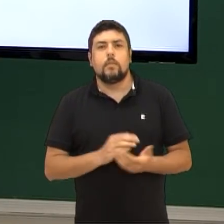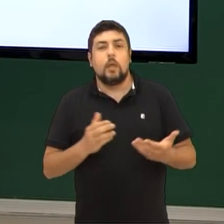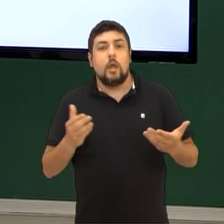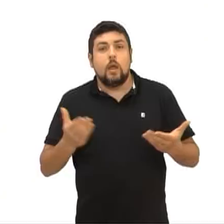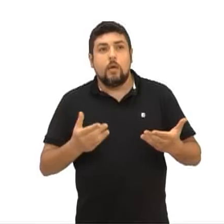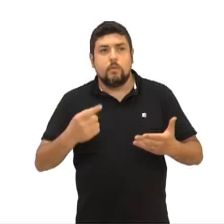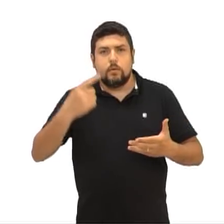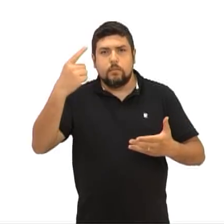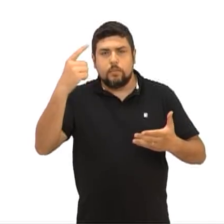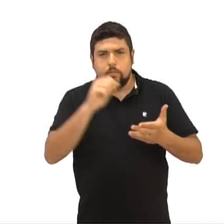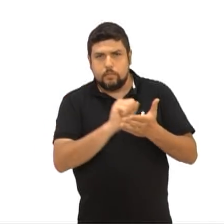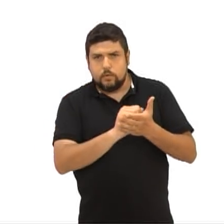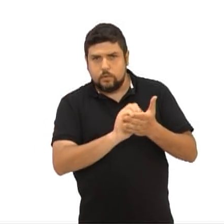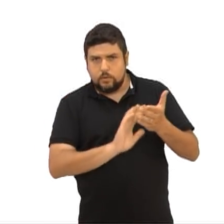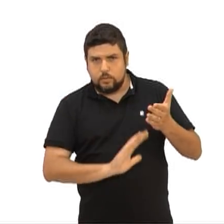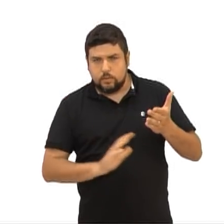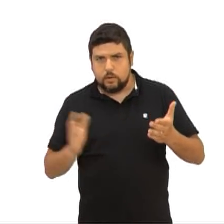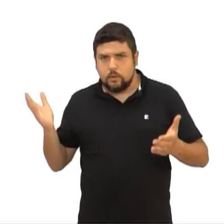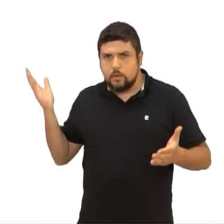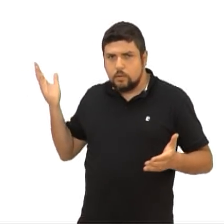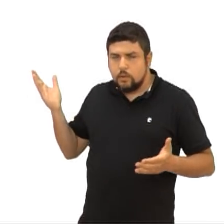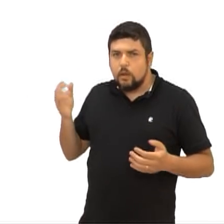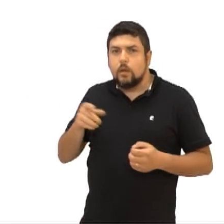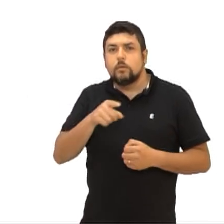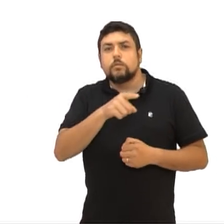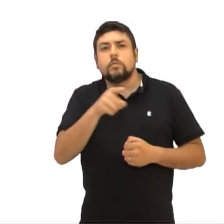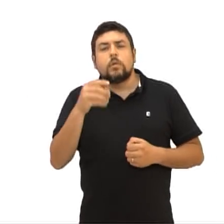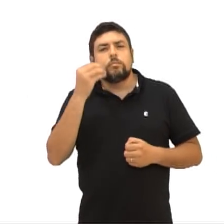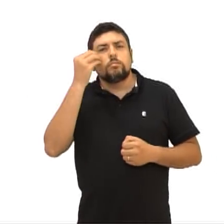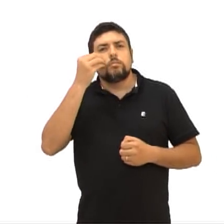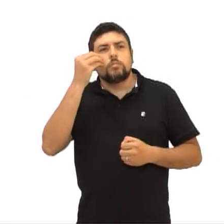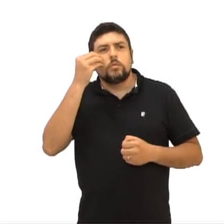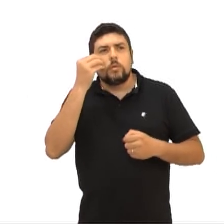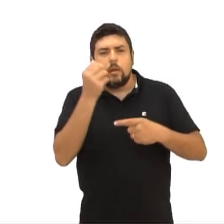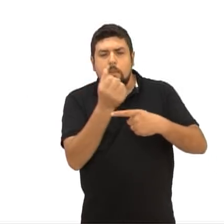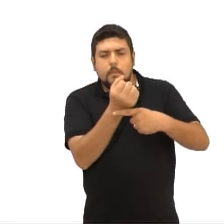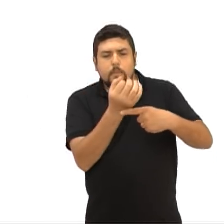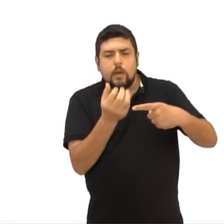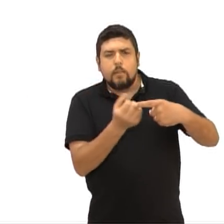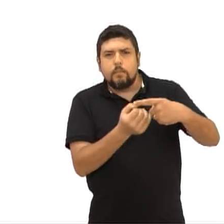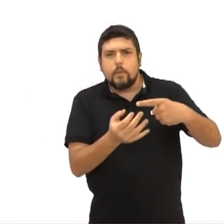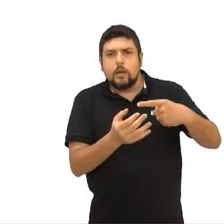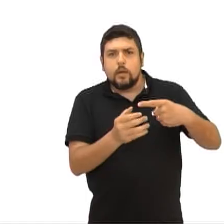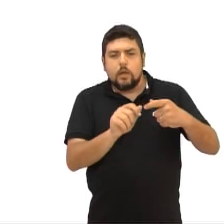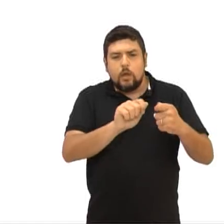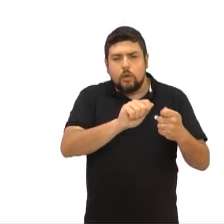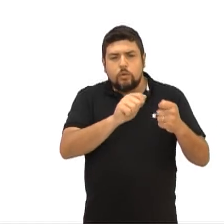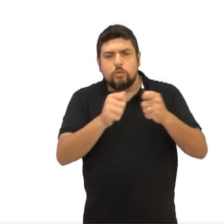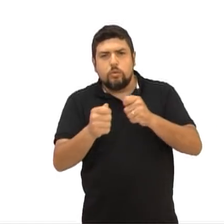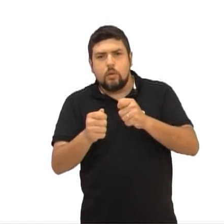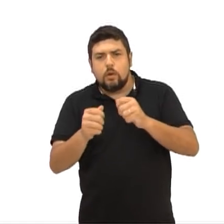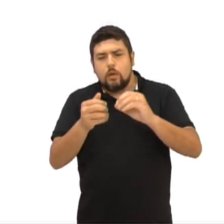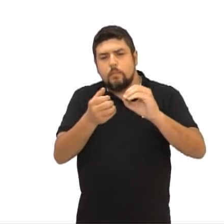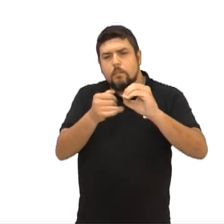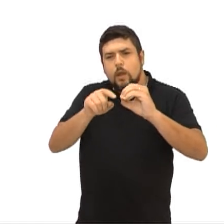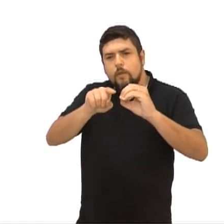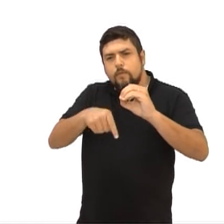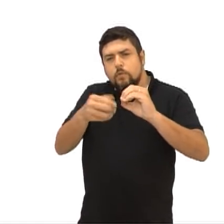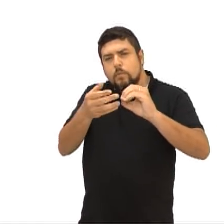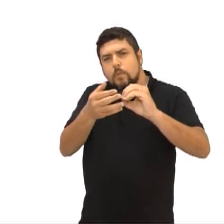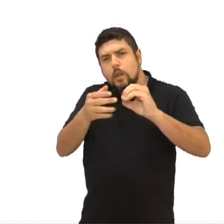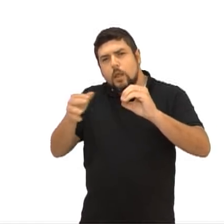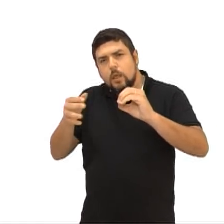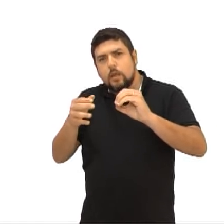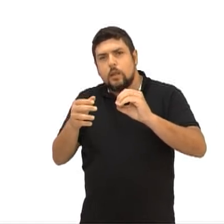que vocês tentassem expressar na forma decimal e percentual cada uma das seguintes